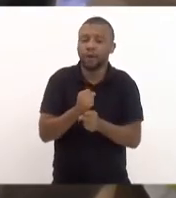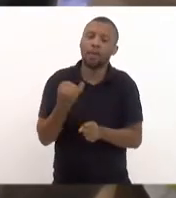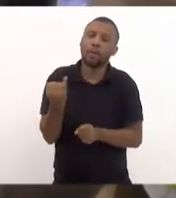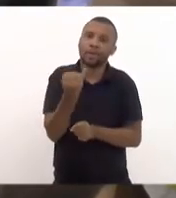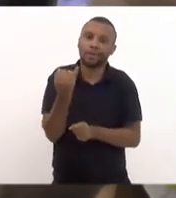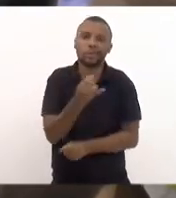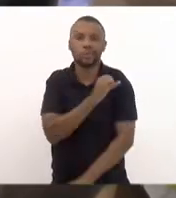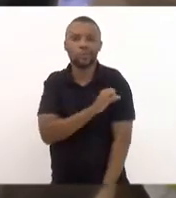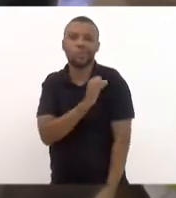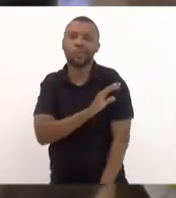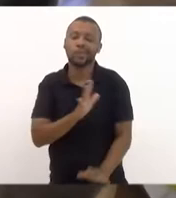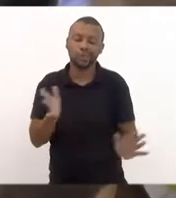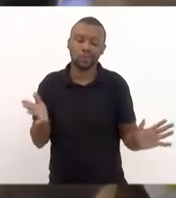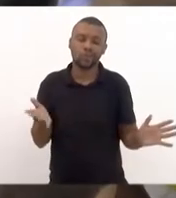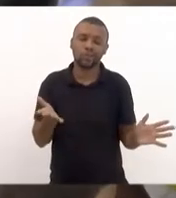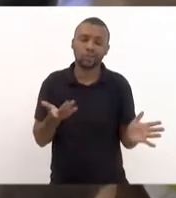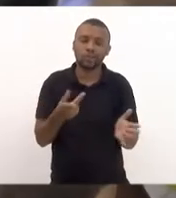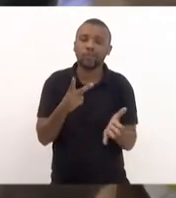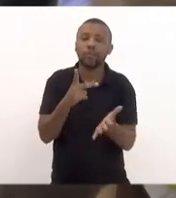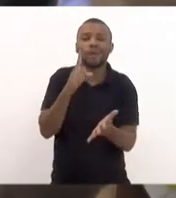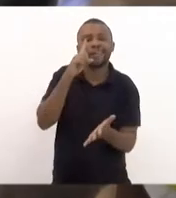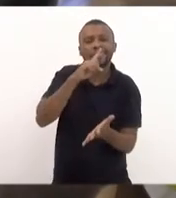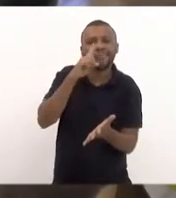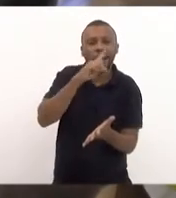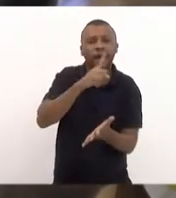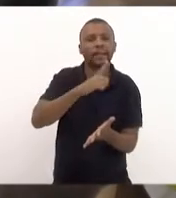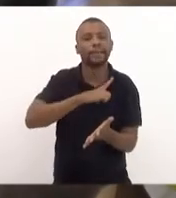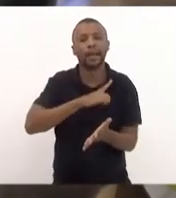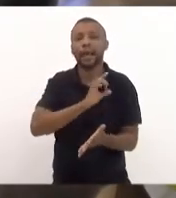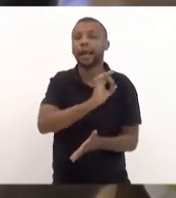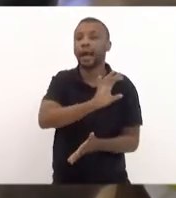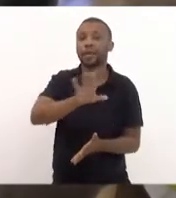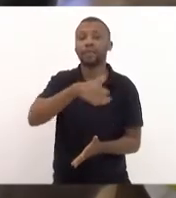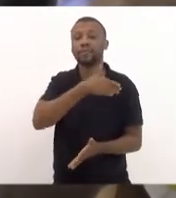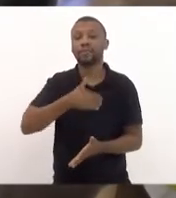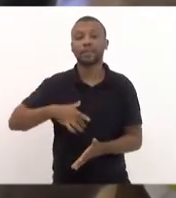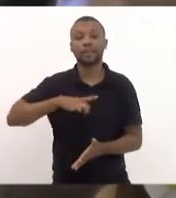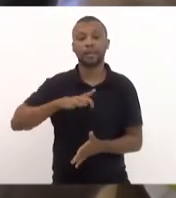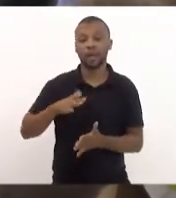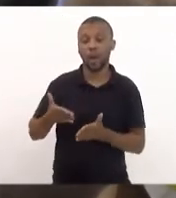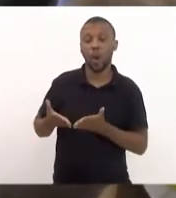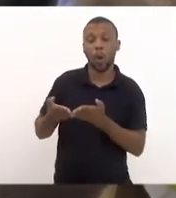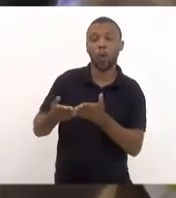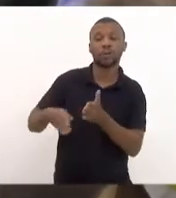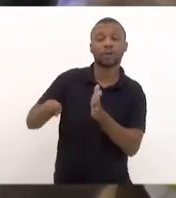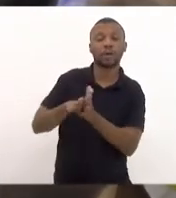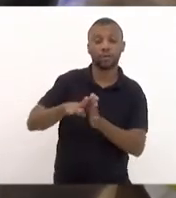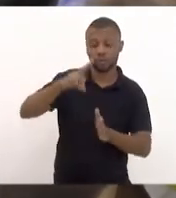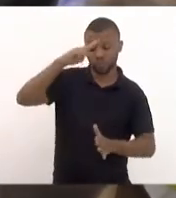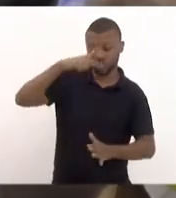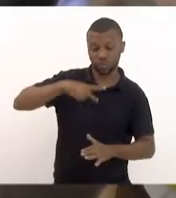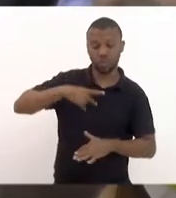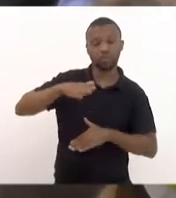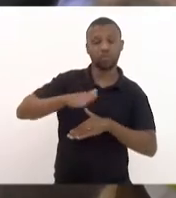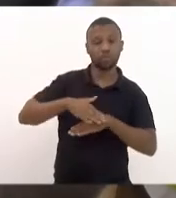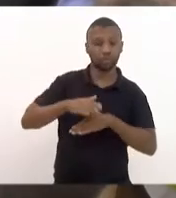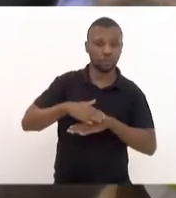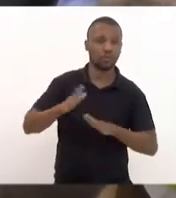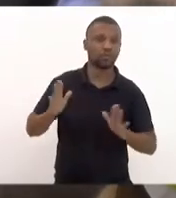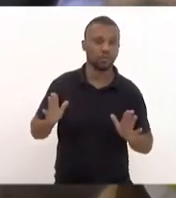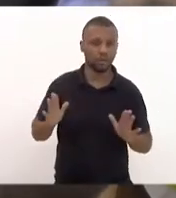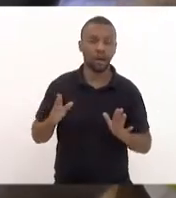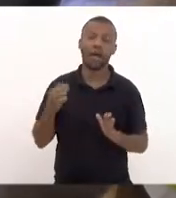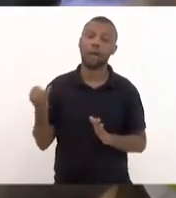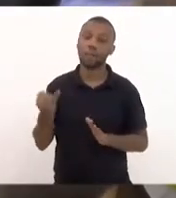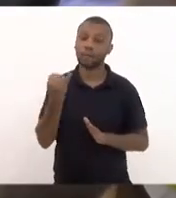erro do governo Lula e Dilma terem deixado cada governador querendo ter um estaleiro para chamar de seu. É importante você